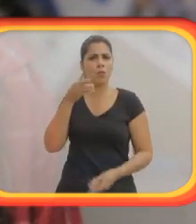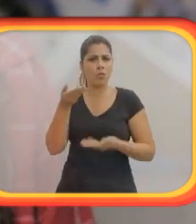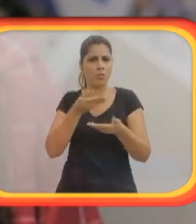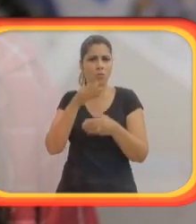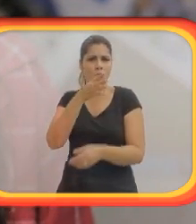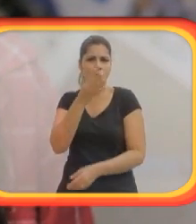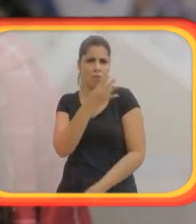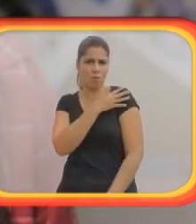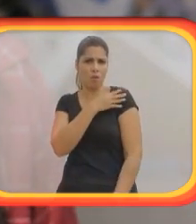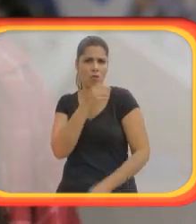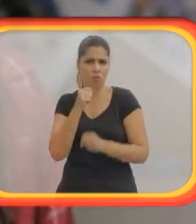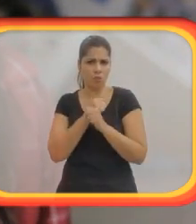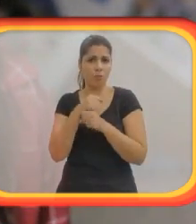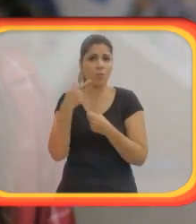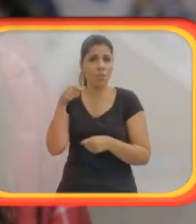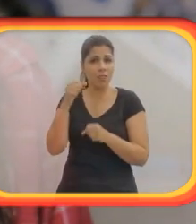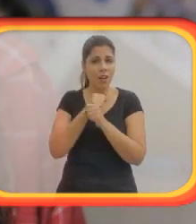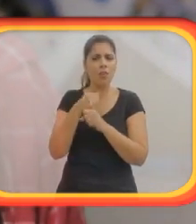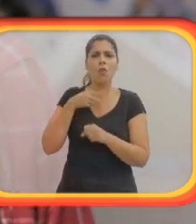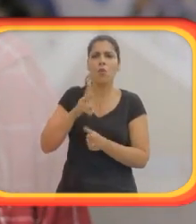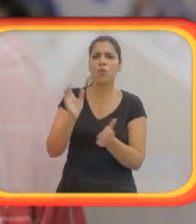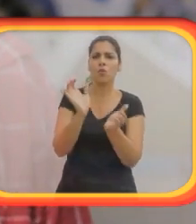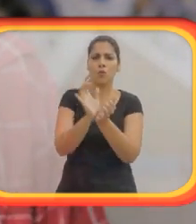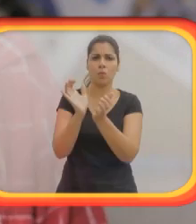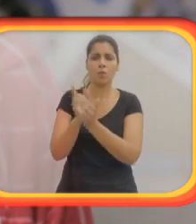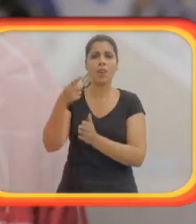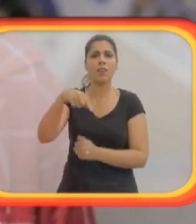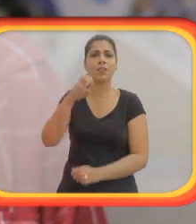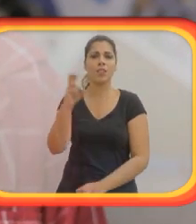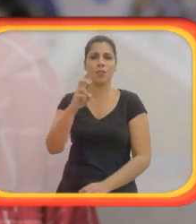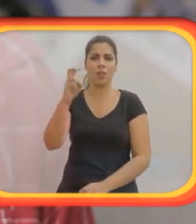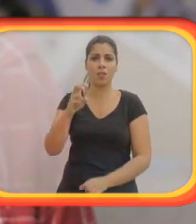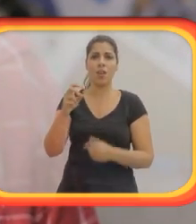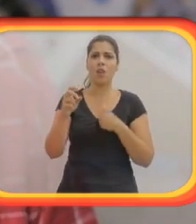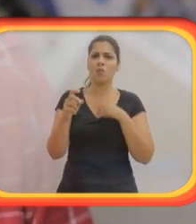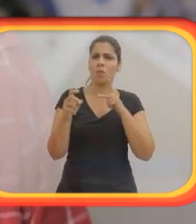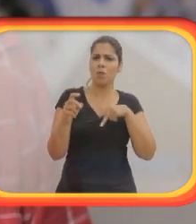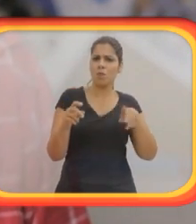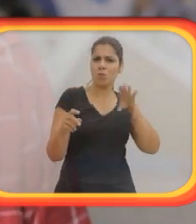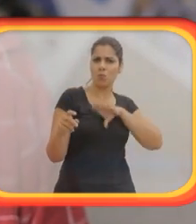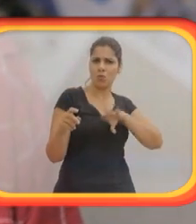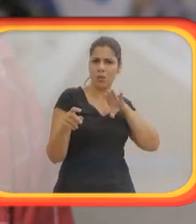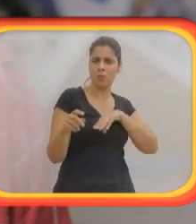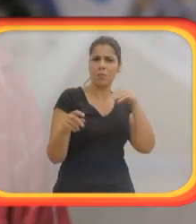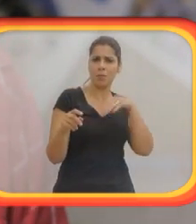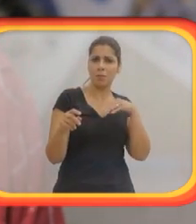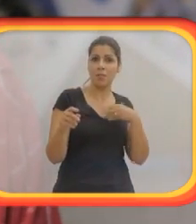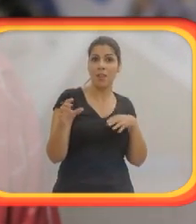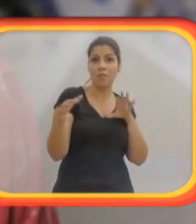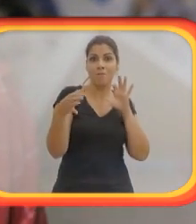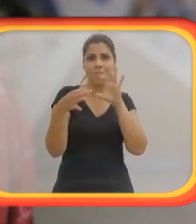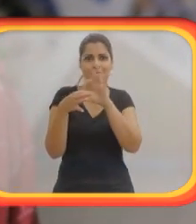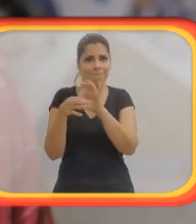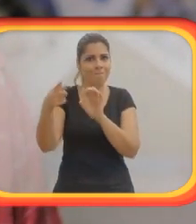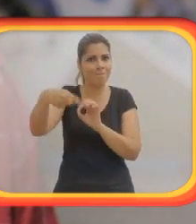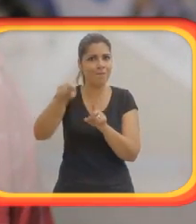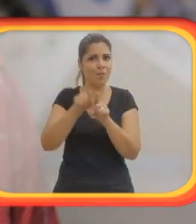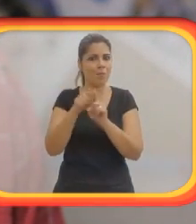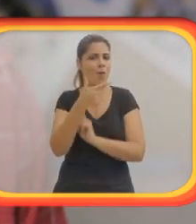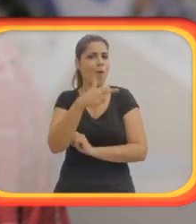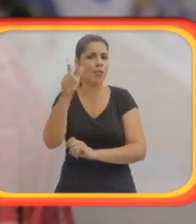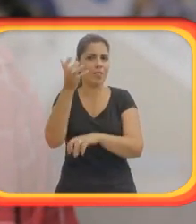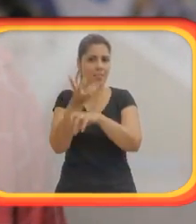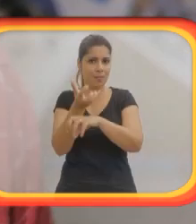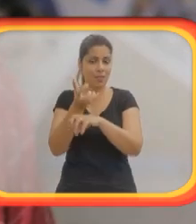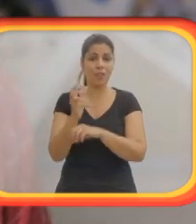mediadora, esse ano, do 4º ano. Esse ano continuo com a turma, eles estão no 5º ano. Sou professora de português e